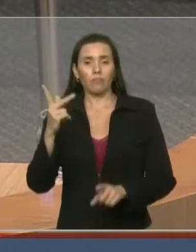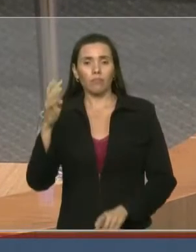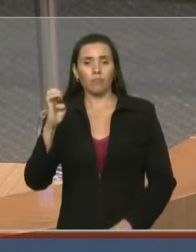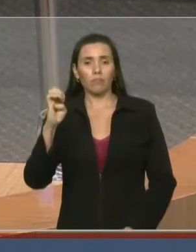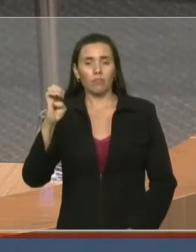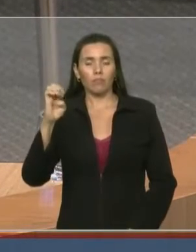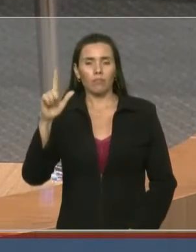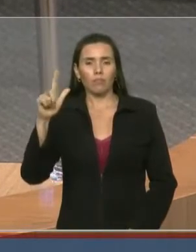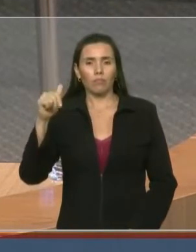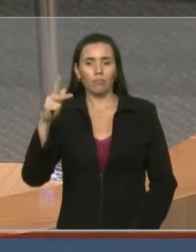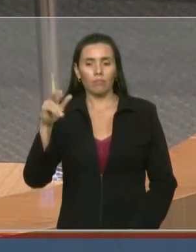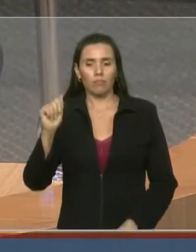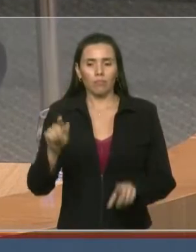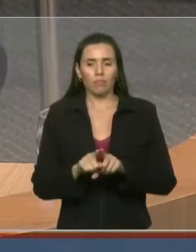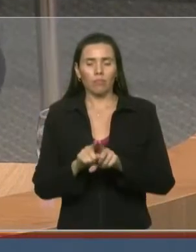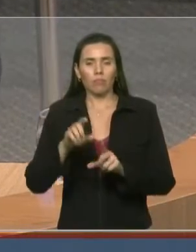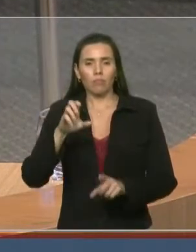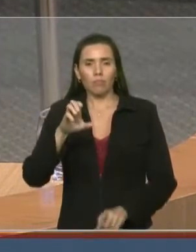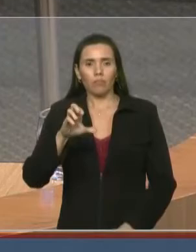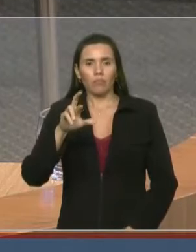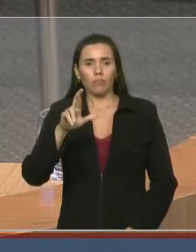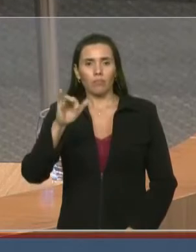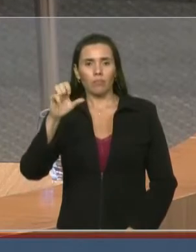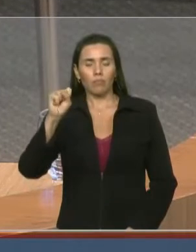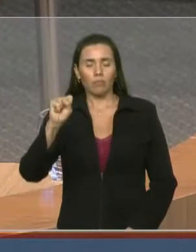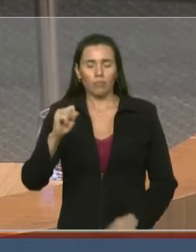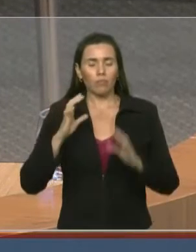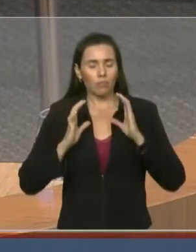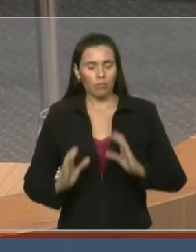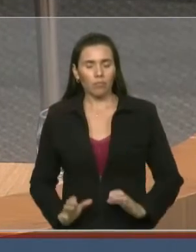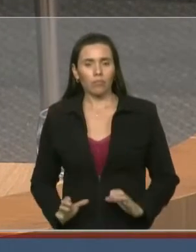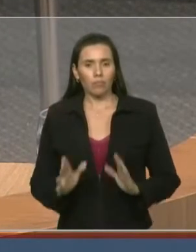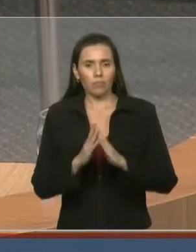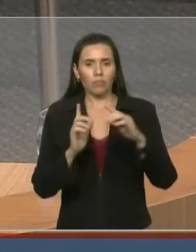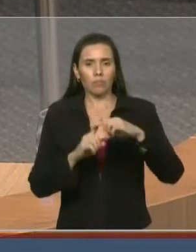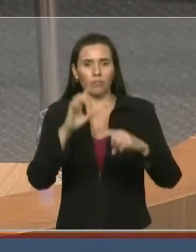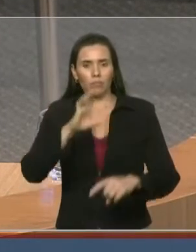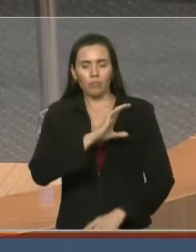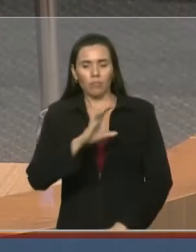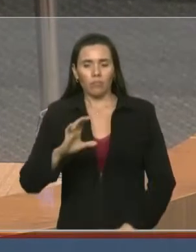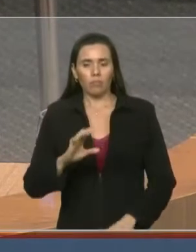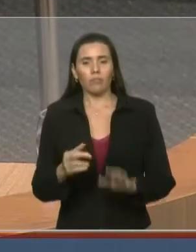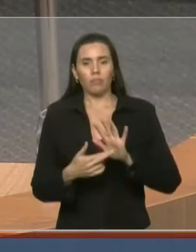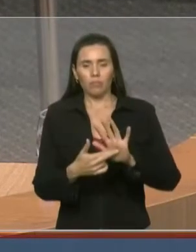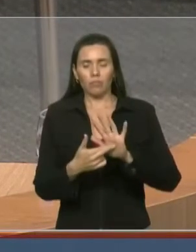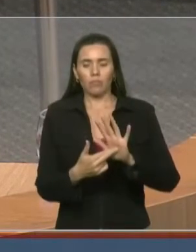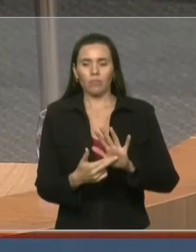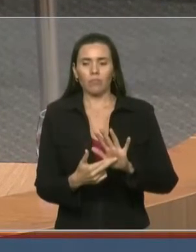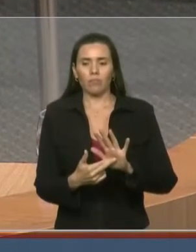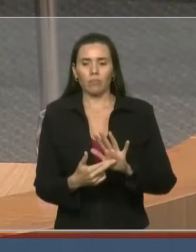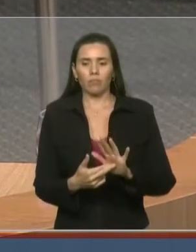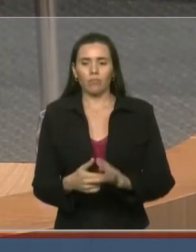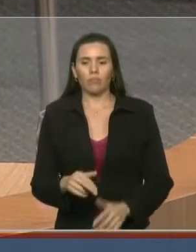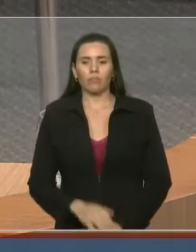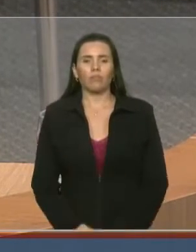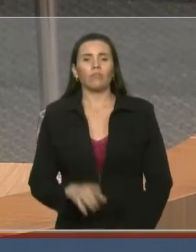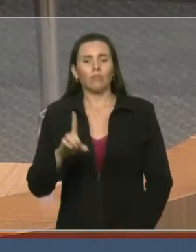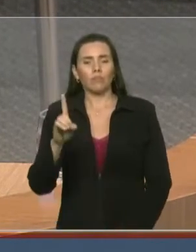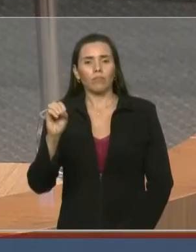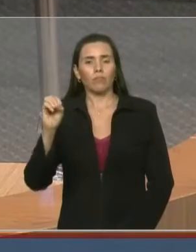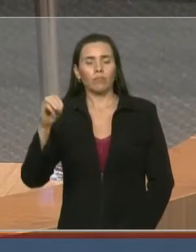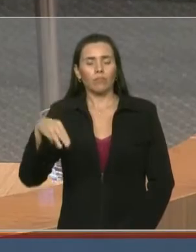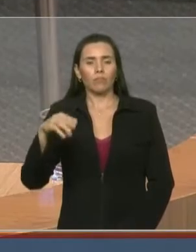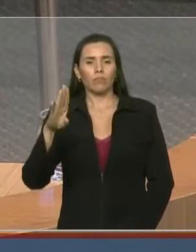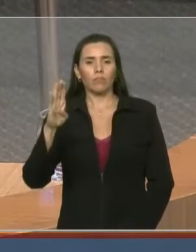senhor Padre Cris Antônio da Conceição Silva, coordenador da Arquidiocese de Pastoral, e nesse ato representando o arcebispo Dom Belisário,